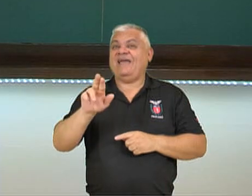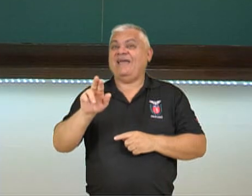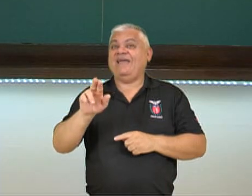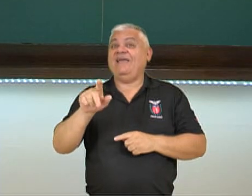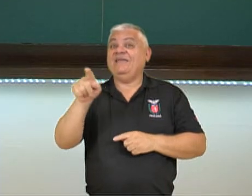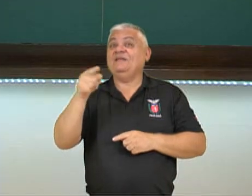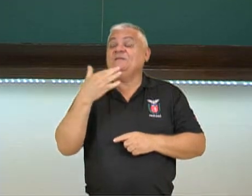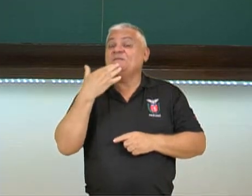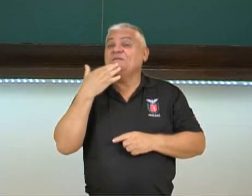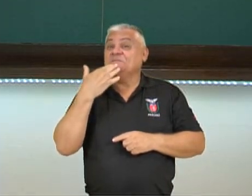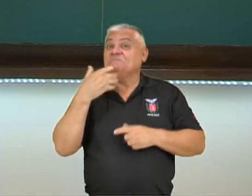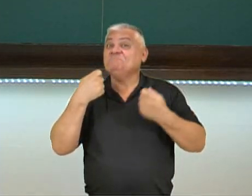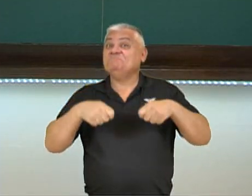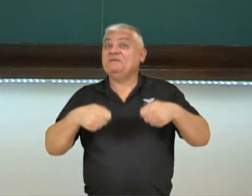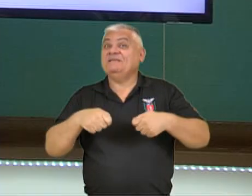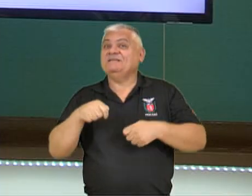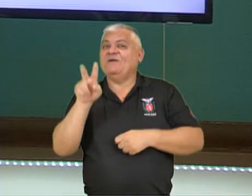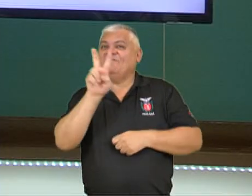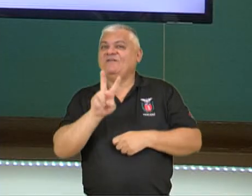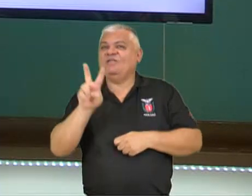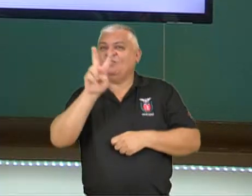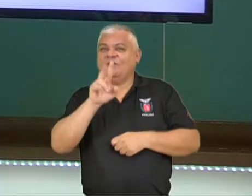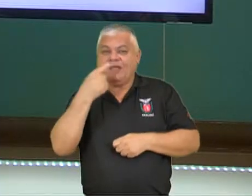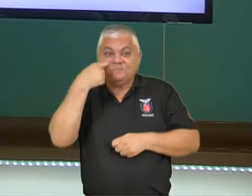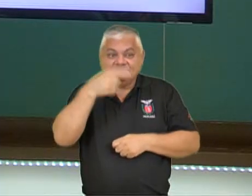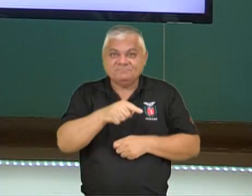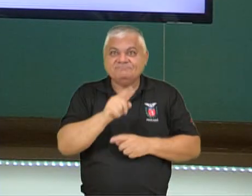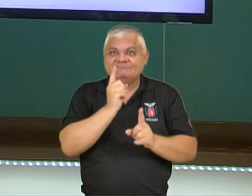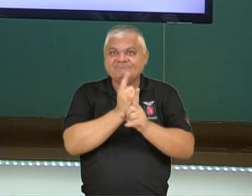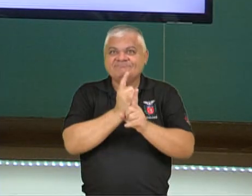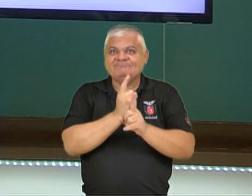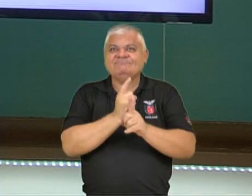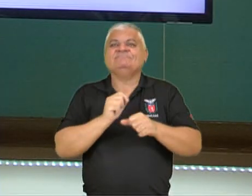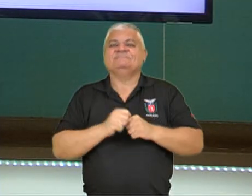vetorial, correto? Então, massa eu sei que é uma grandeza